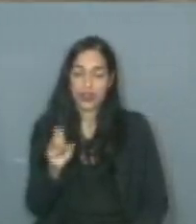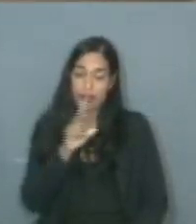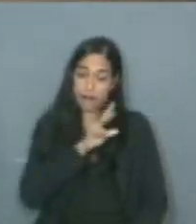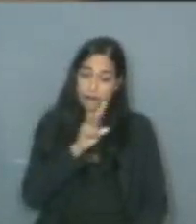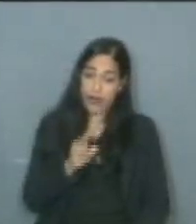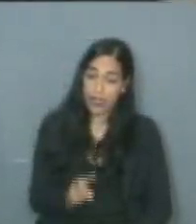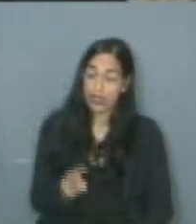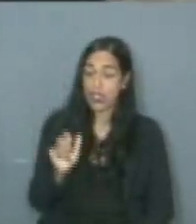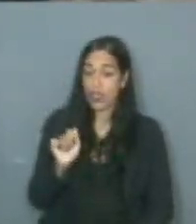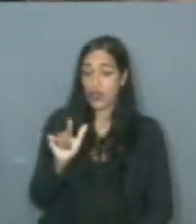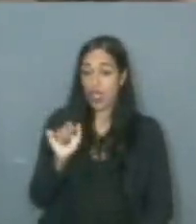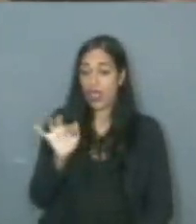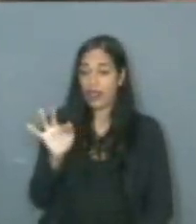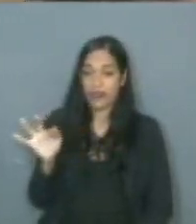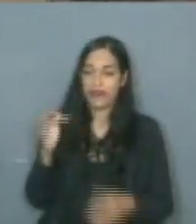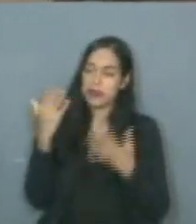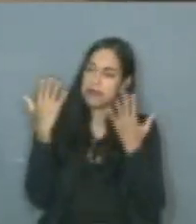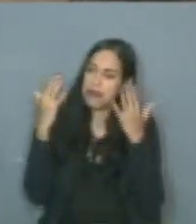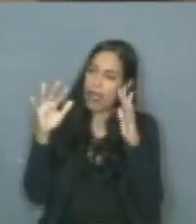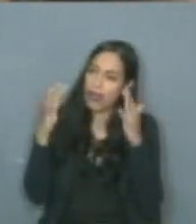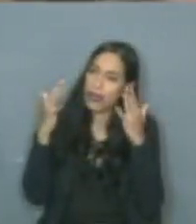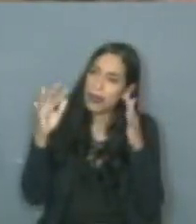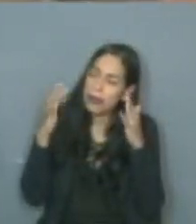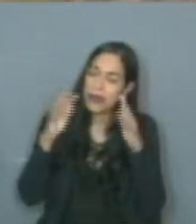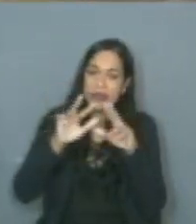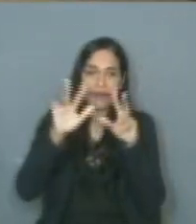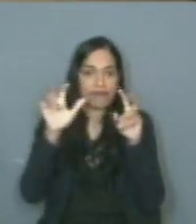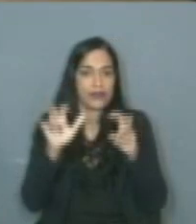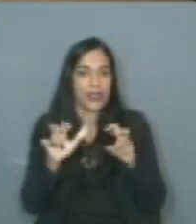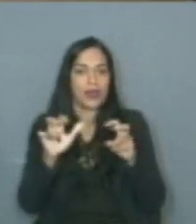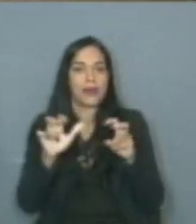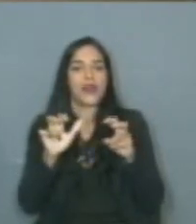Vereador Aleph, parabéns por trazer esse tema.